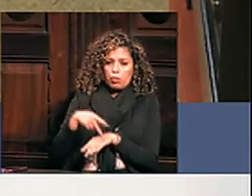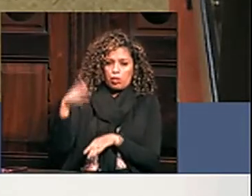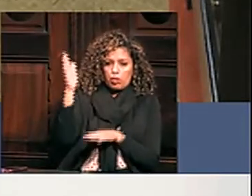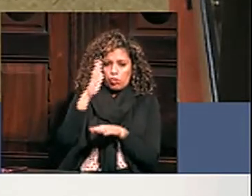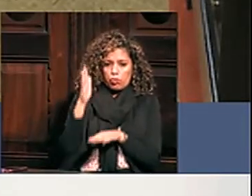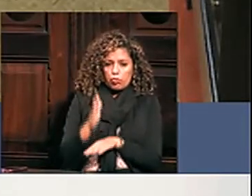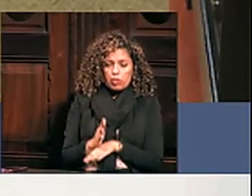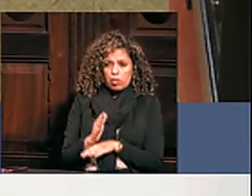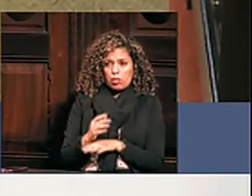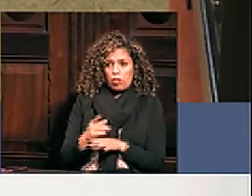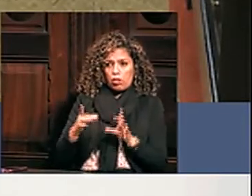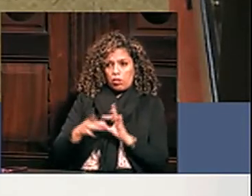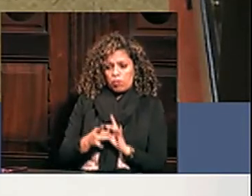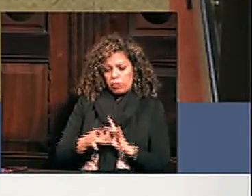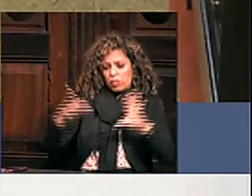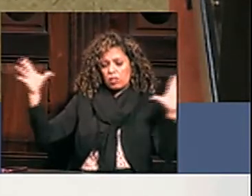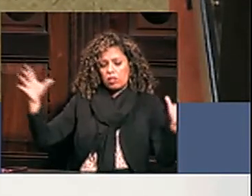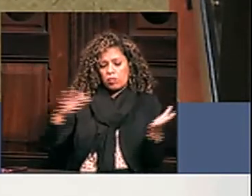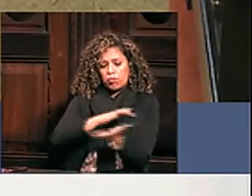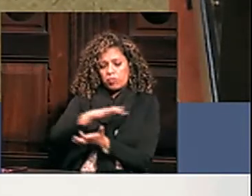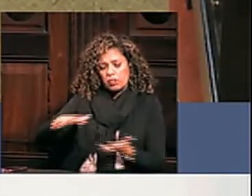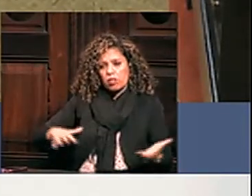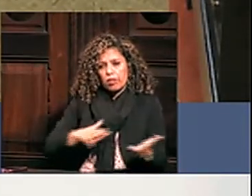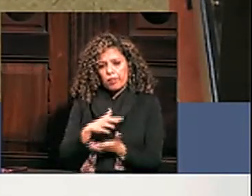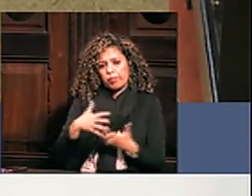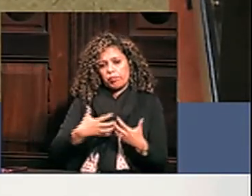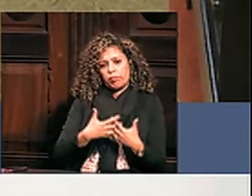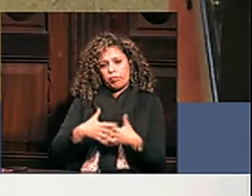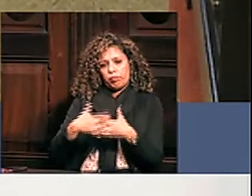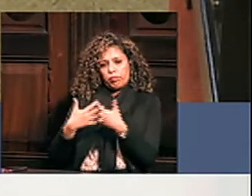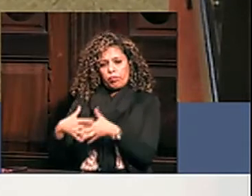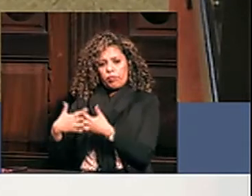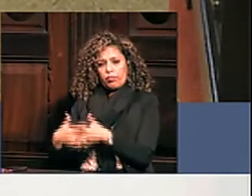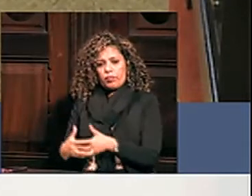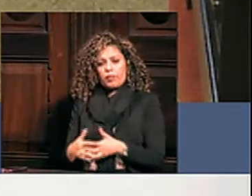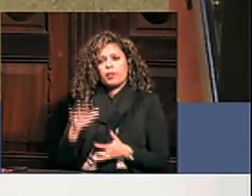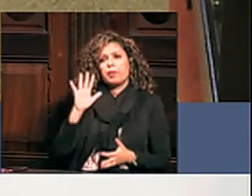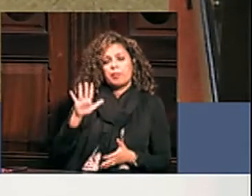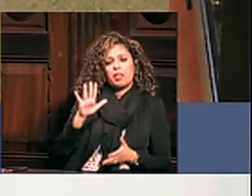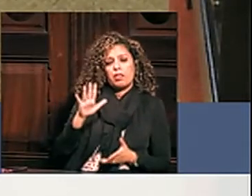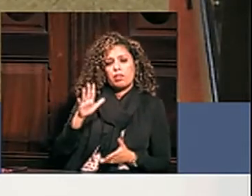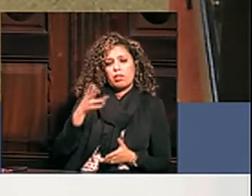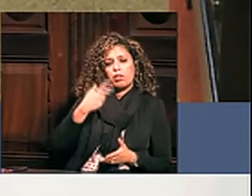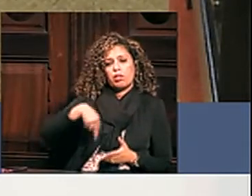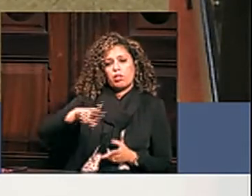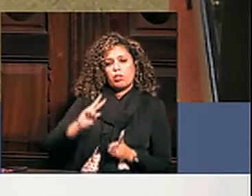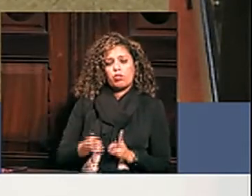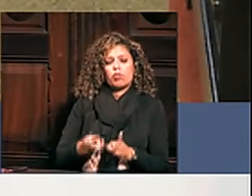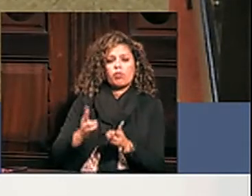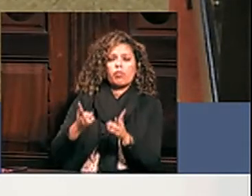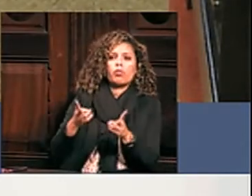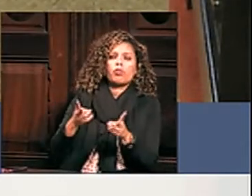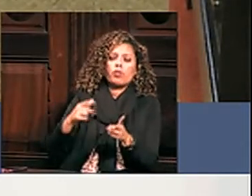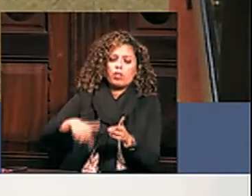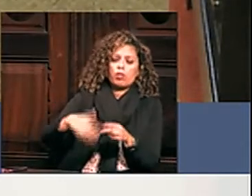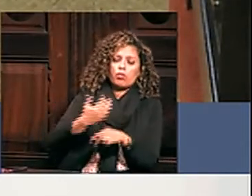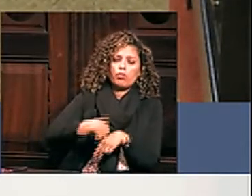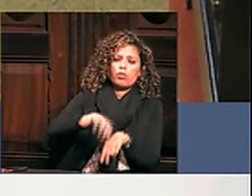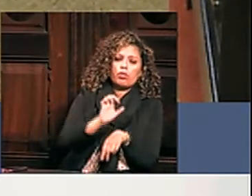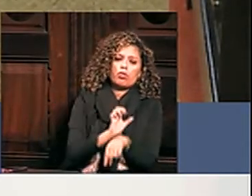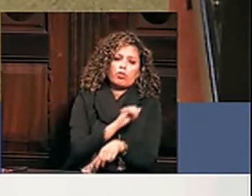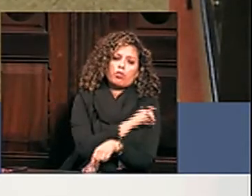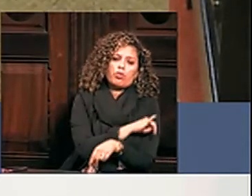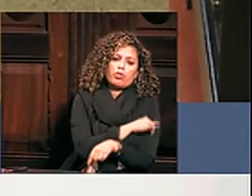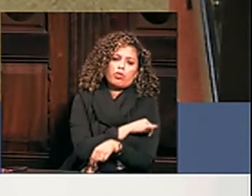sairia da greve dos caminhoneiros e nós íamos ter exatamente nesse estado